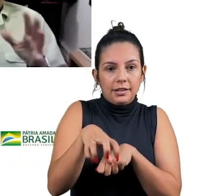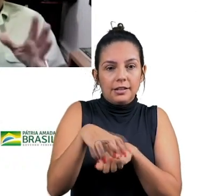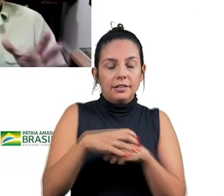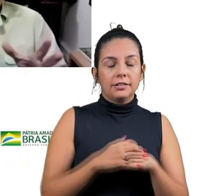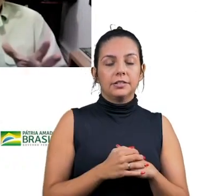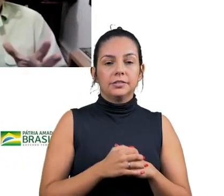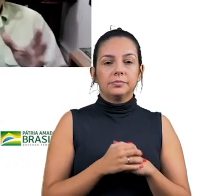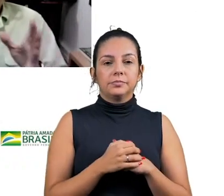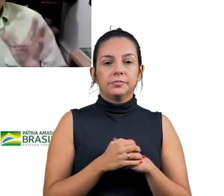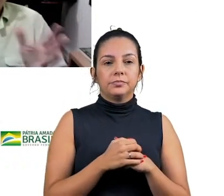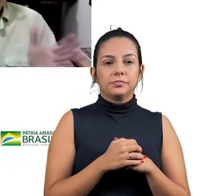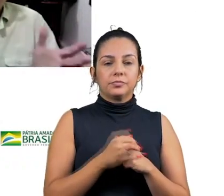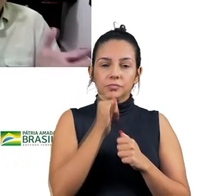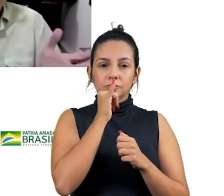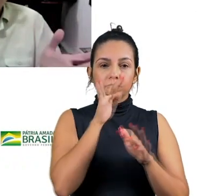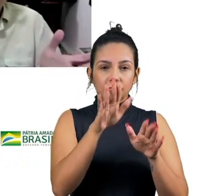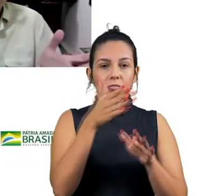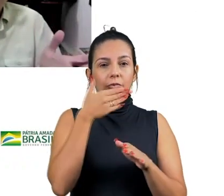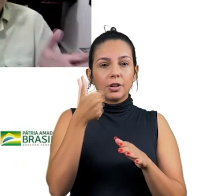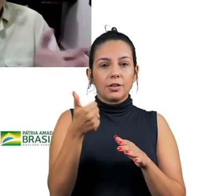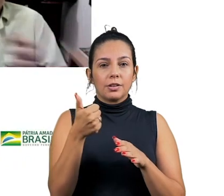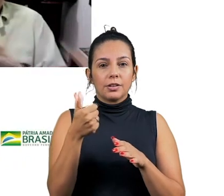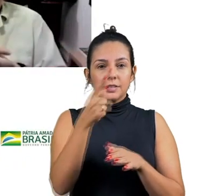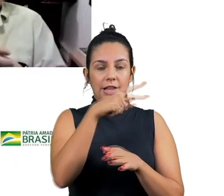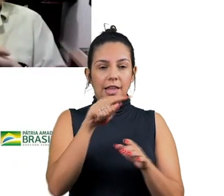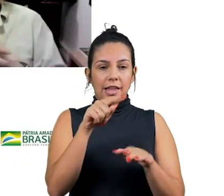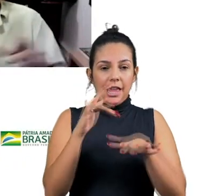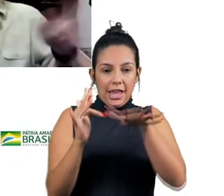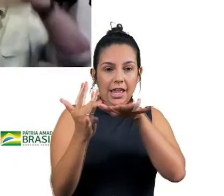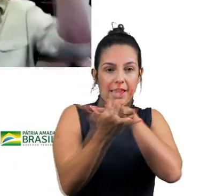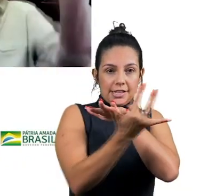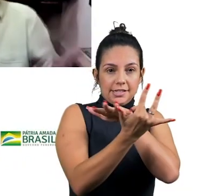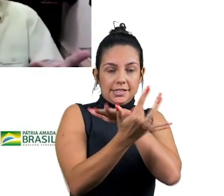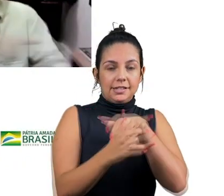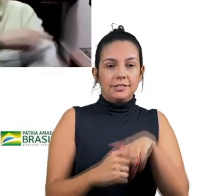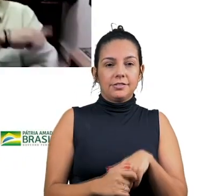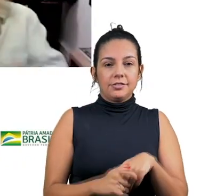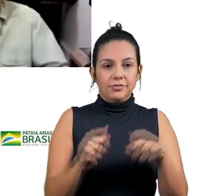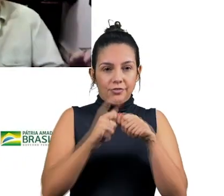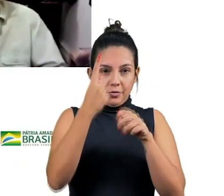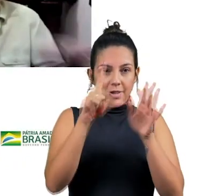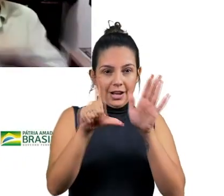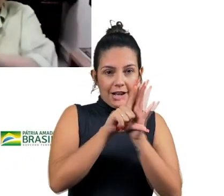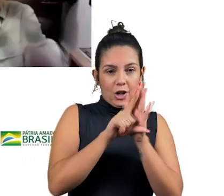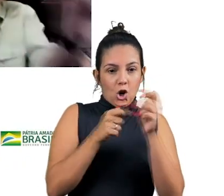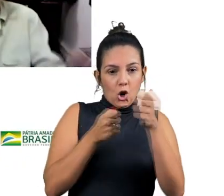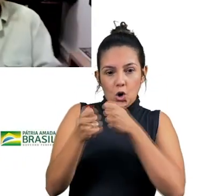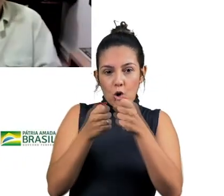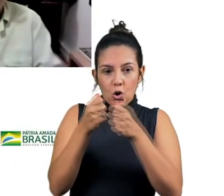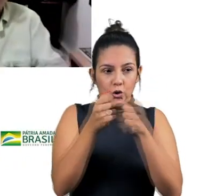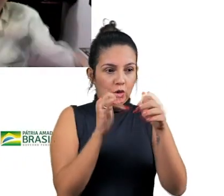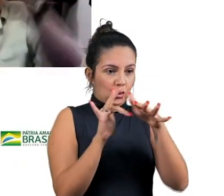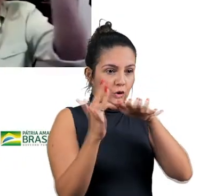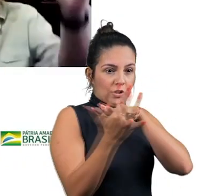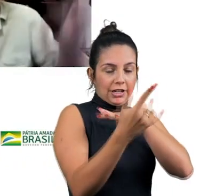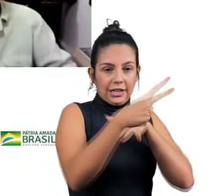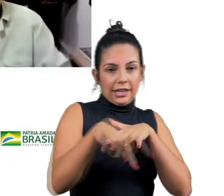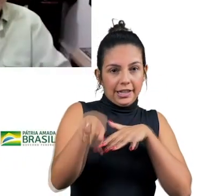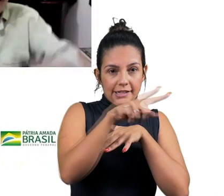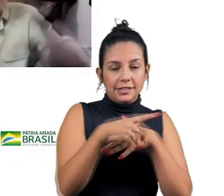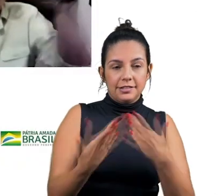analógicas. Né? O exemplo melhor são as redes. Né? Aí vamos fazer uma lei para controlar essa porcaria dessas redes que